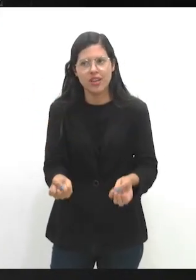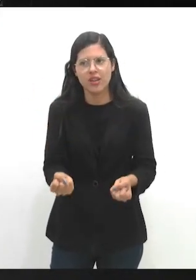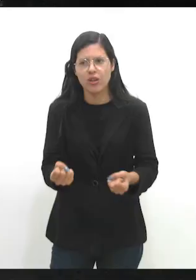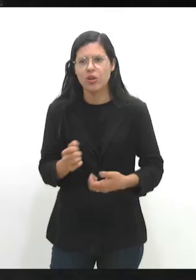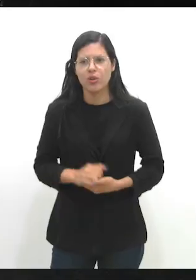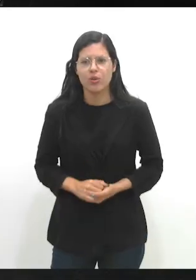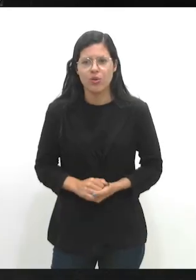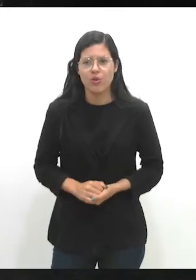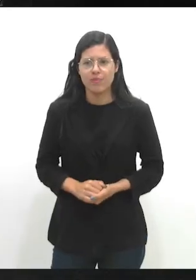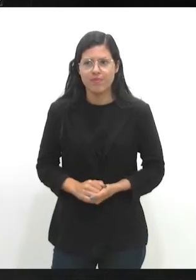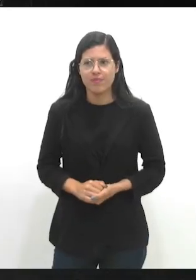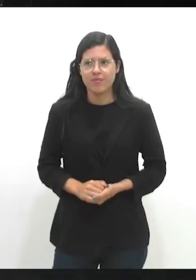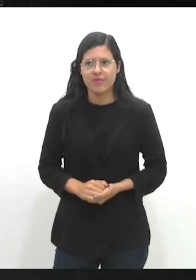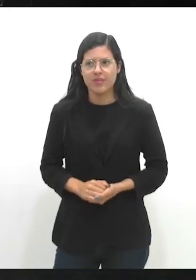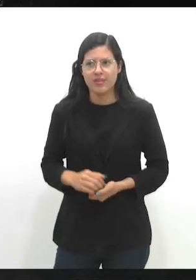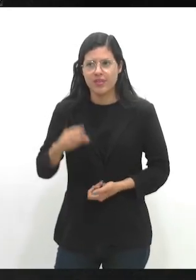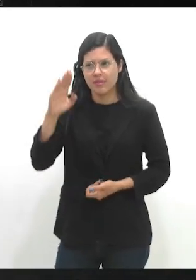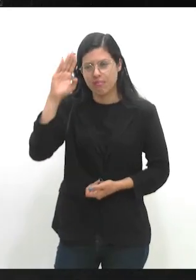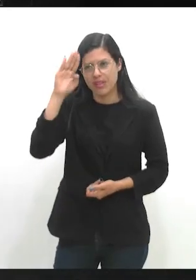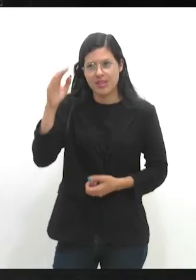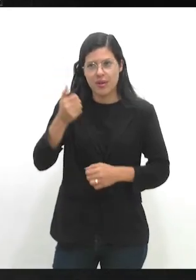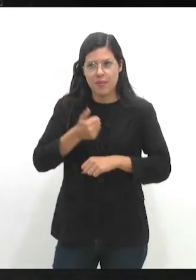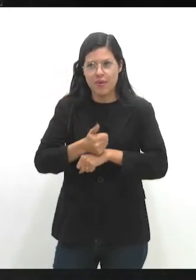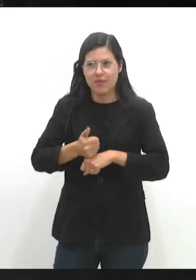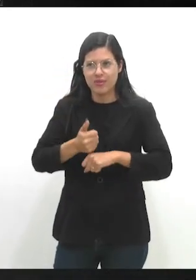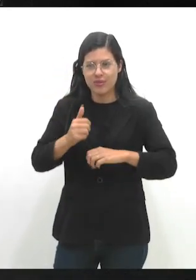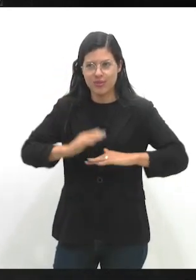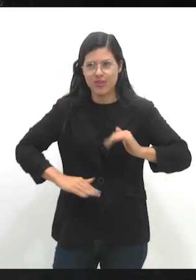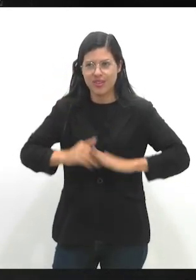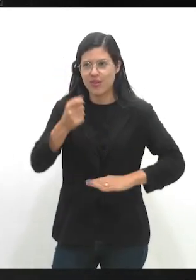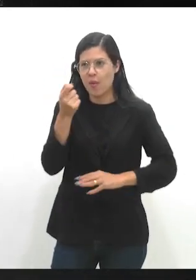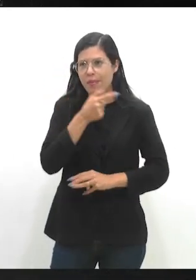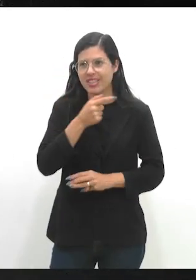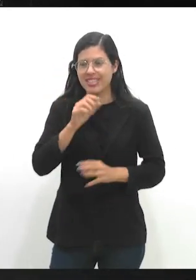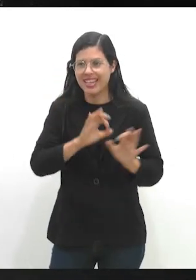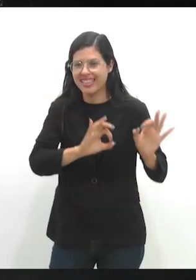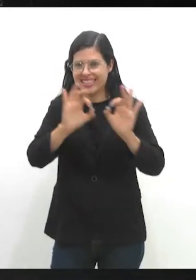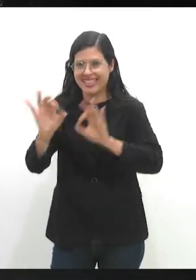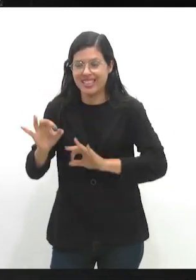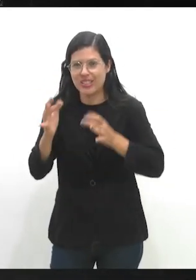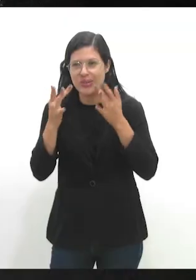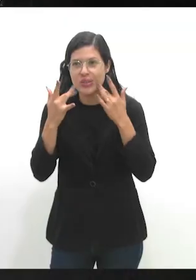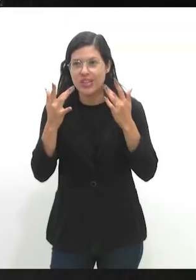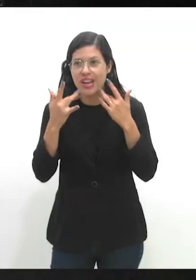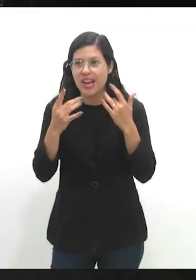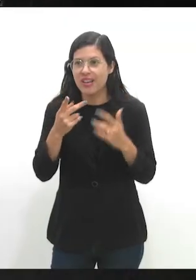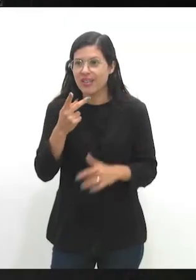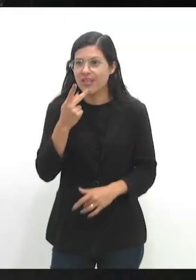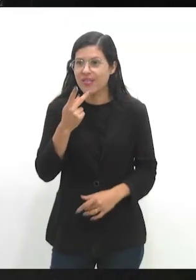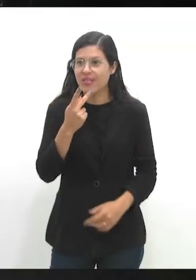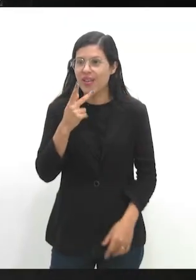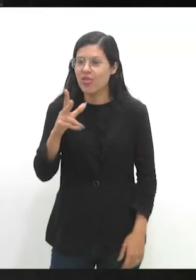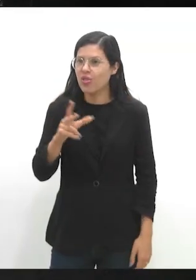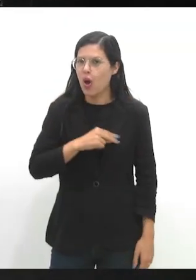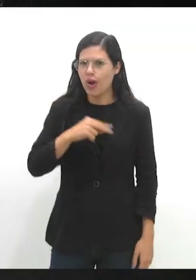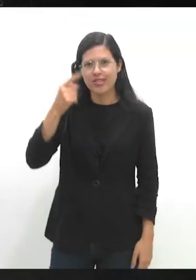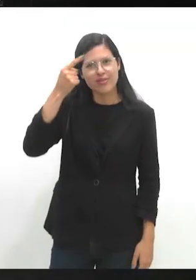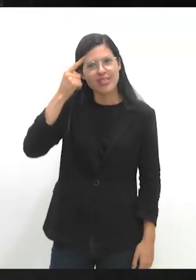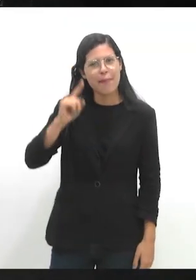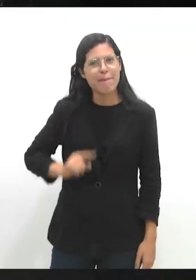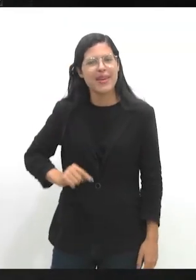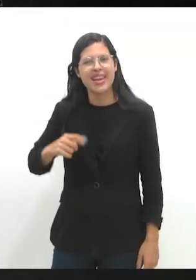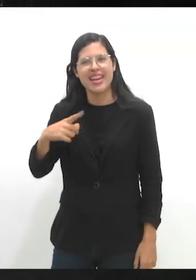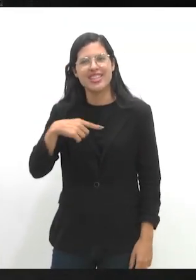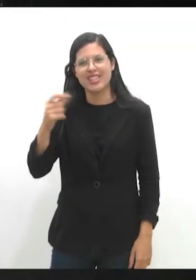Então, principalmente os comediantes que assistem a peça, saem falando, puxa vida, nunca pude imaginar que ele tinha esse